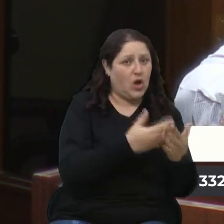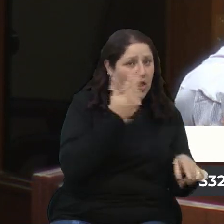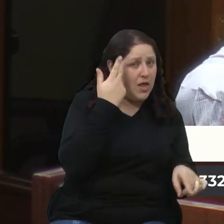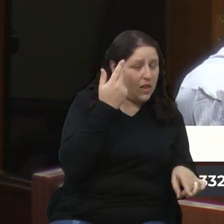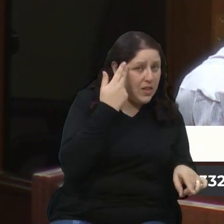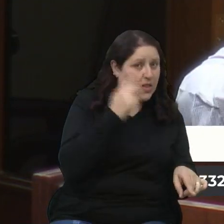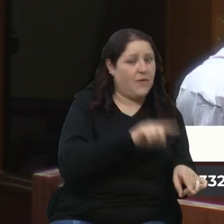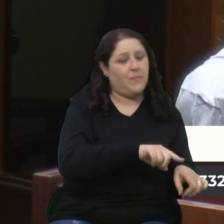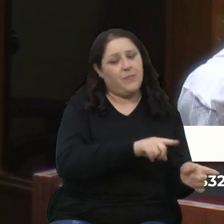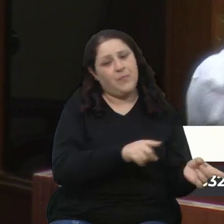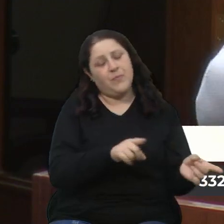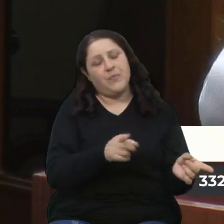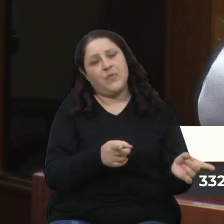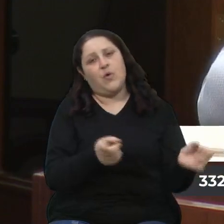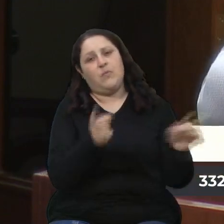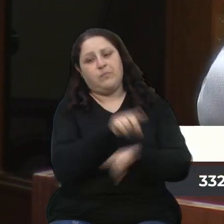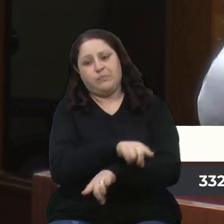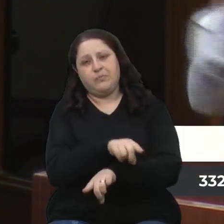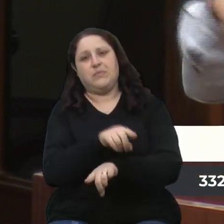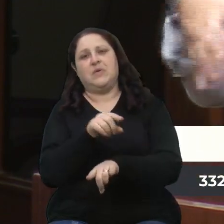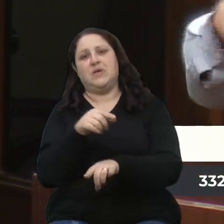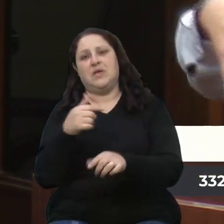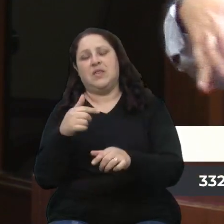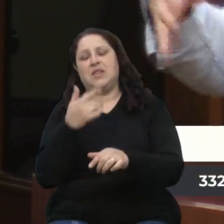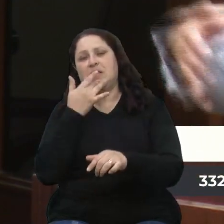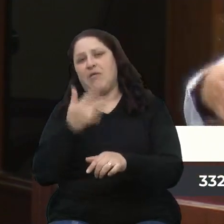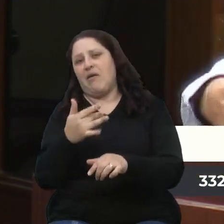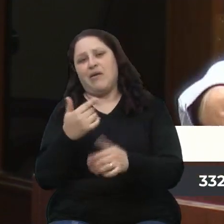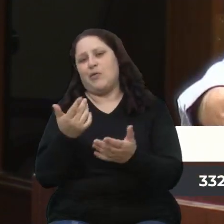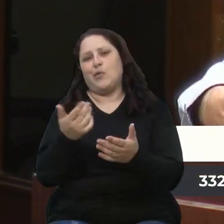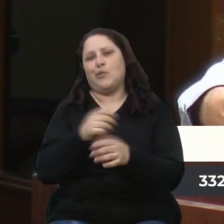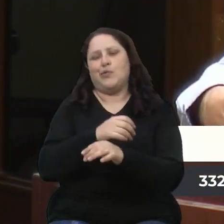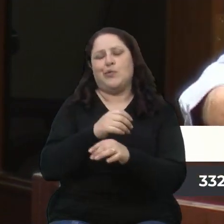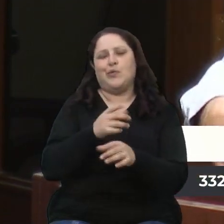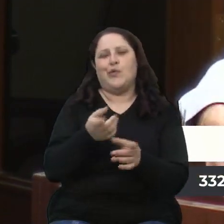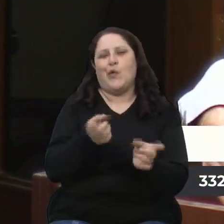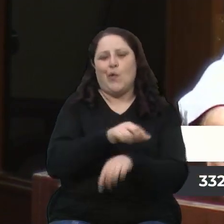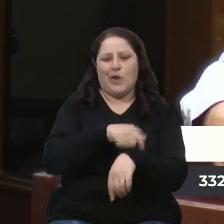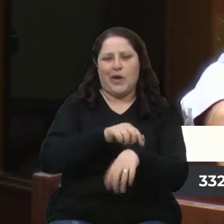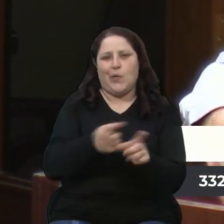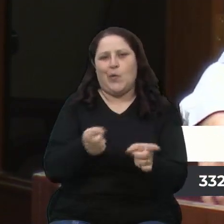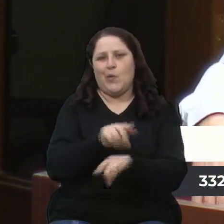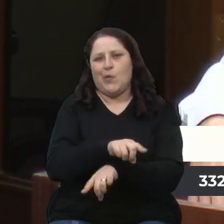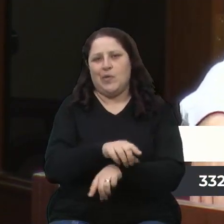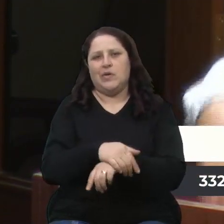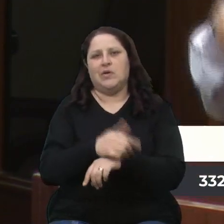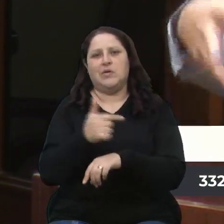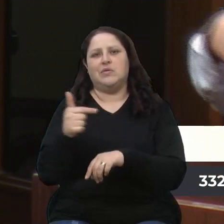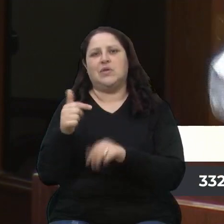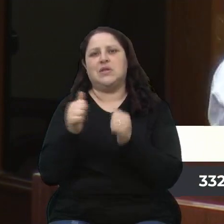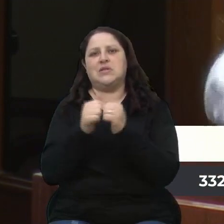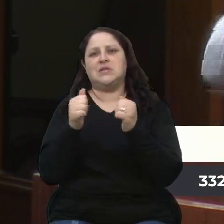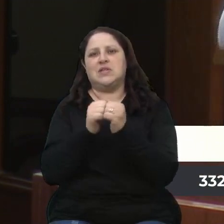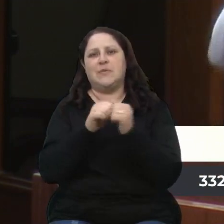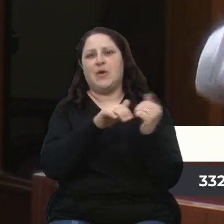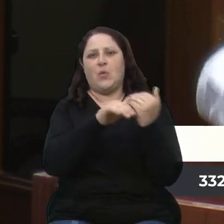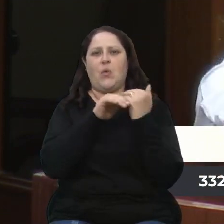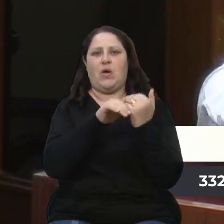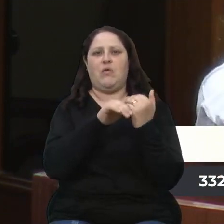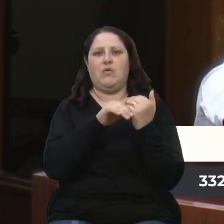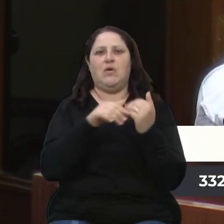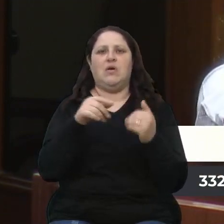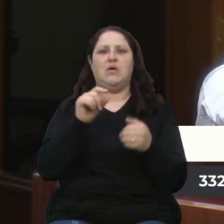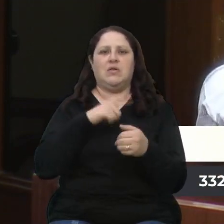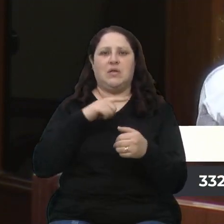um contraturno, o nosso sistema ele não é unificado. Então, ela bota 10 horas no contraturno e 4 na escola, fica